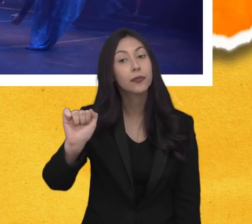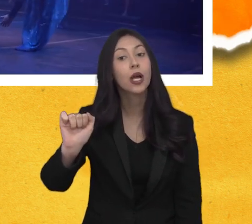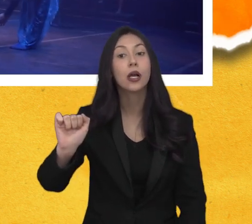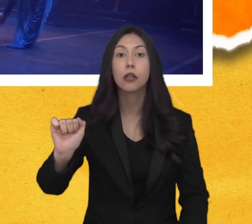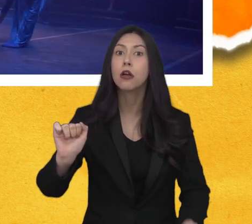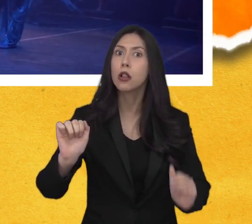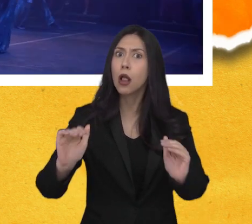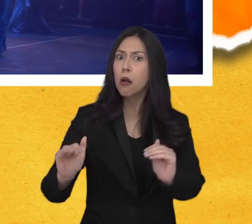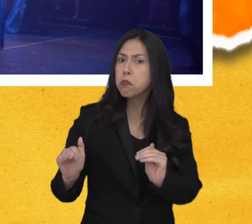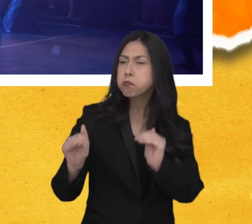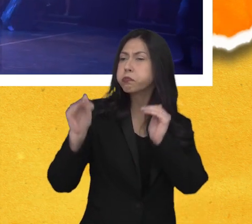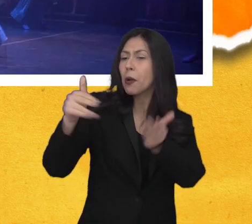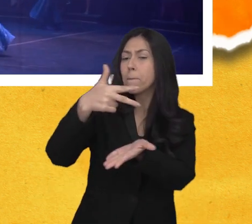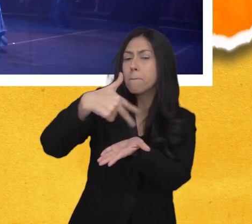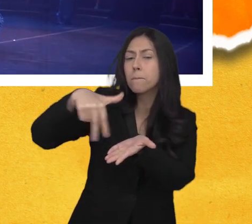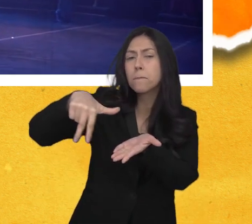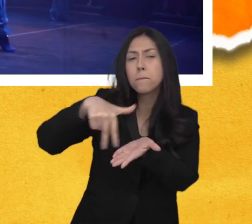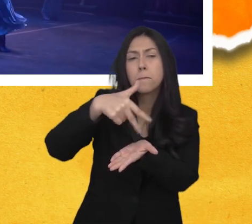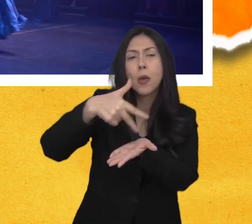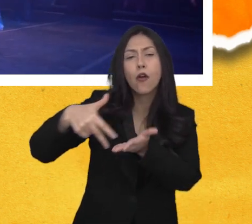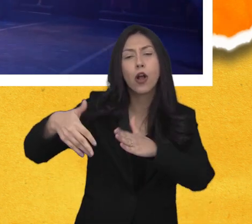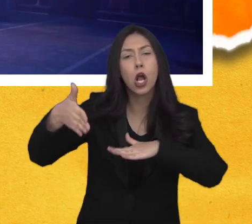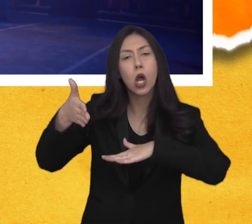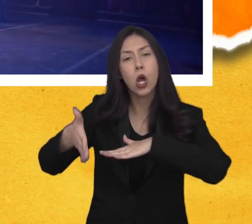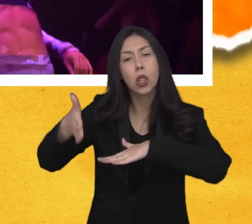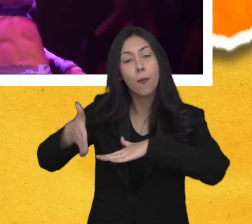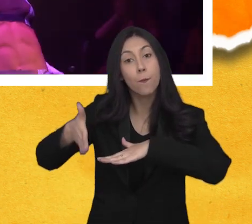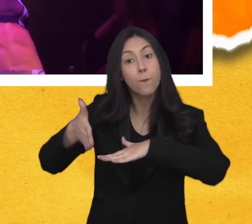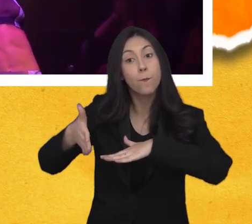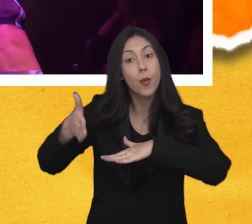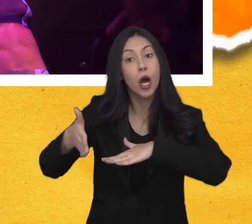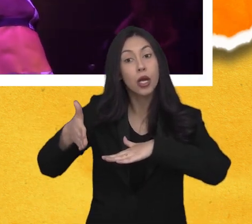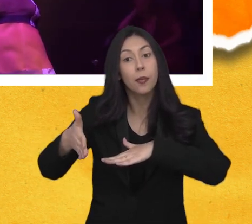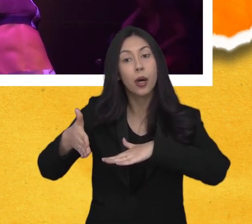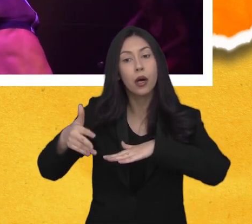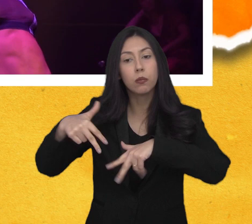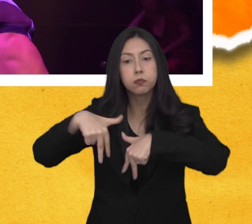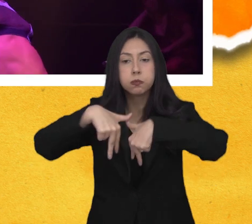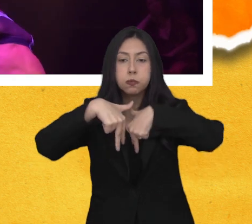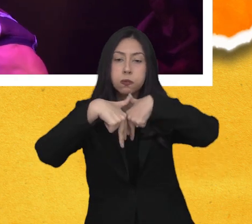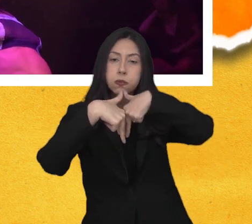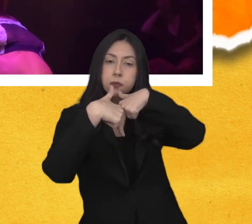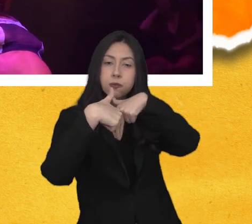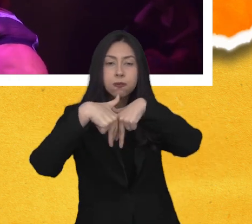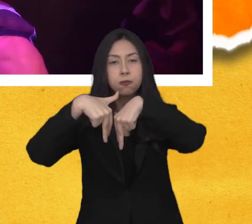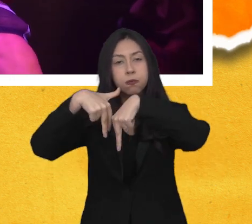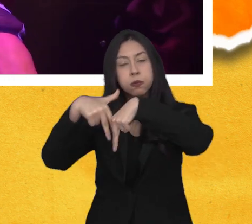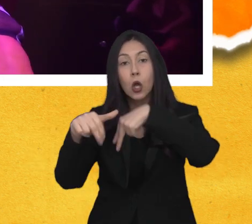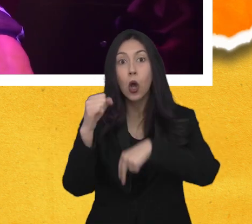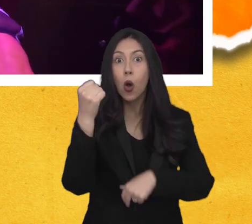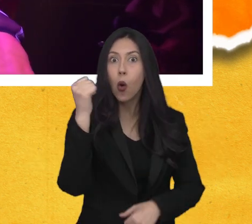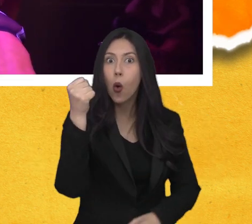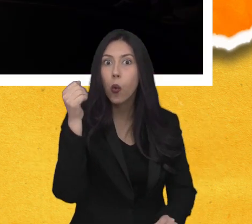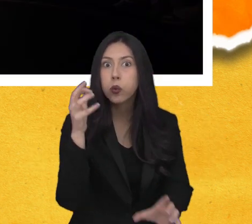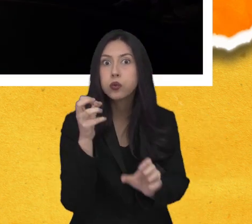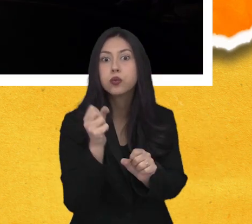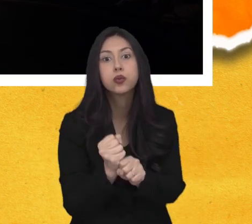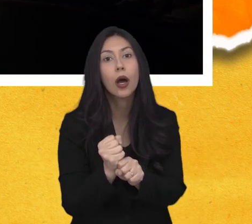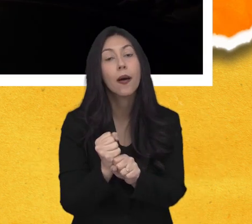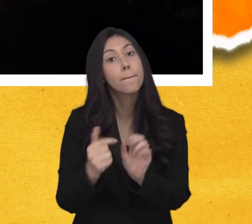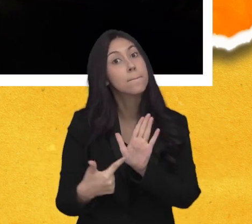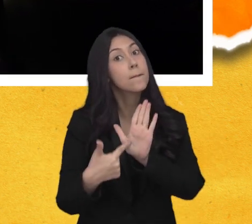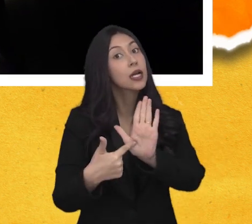Dança, com a potência do movimento contemporâneo num diálogo intenso entre corpos de 8 bailarinos no palco.